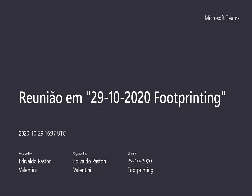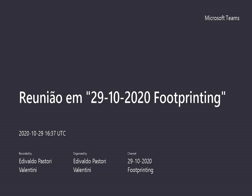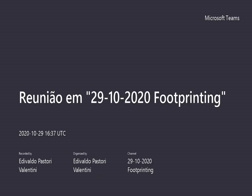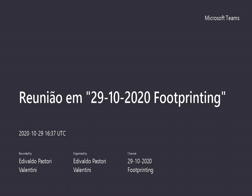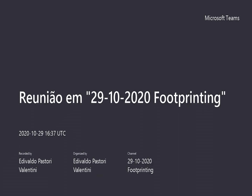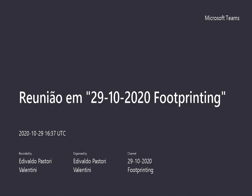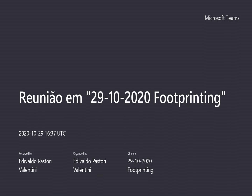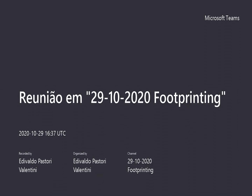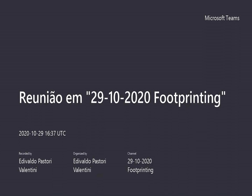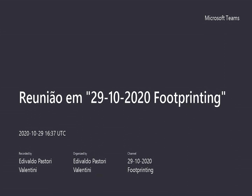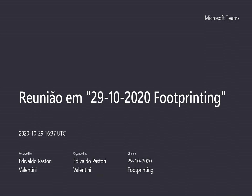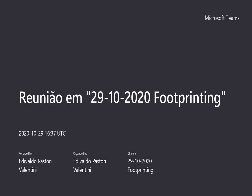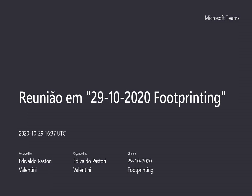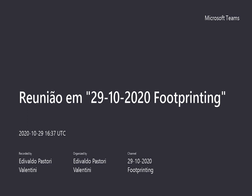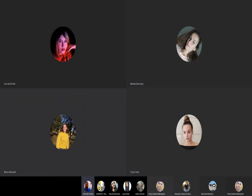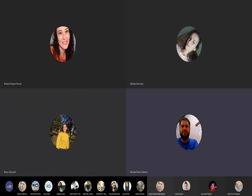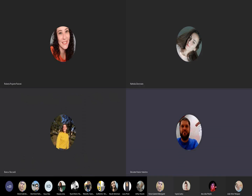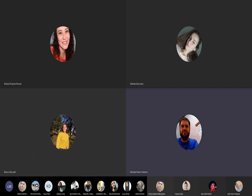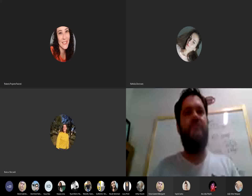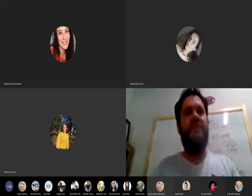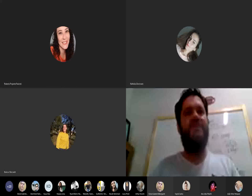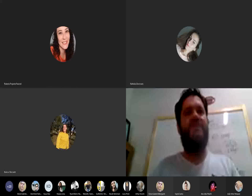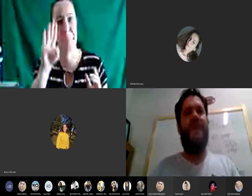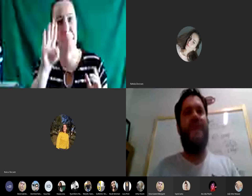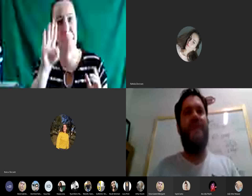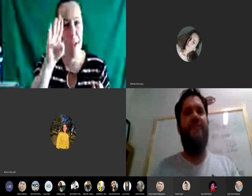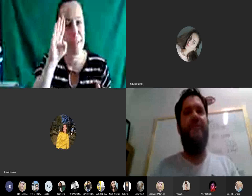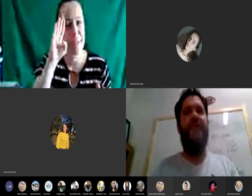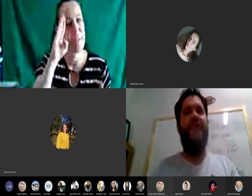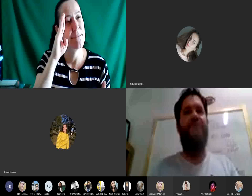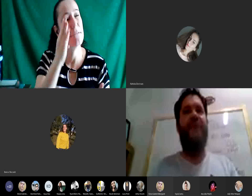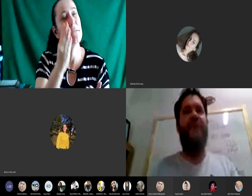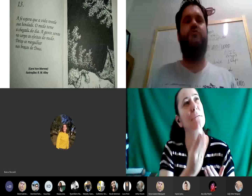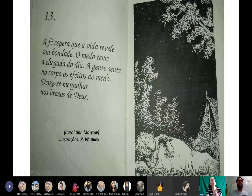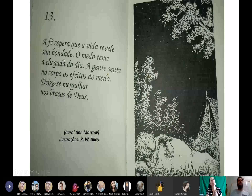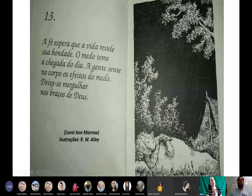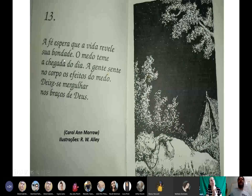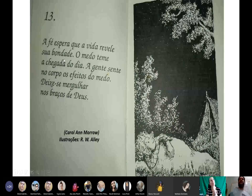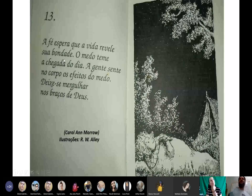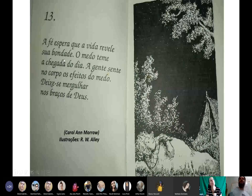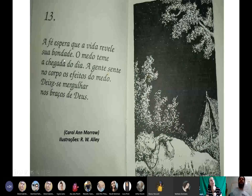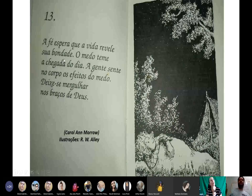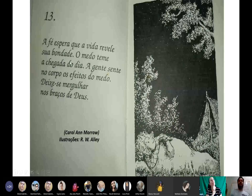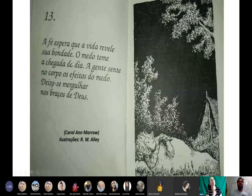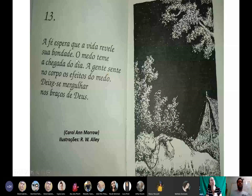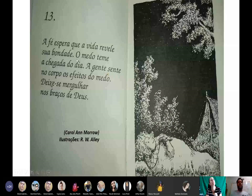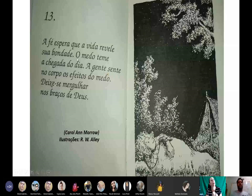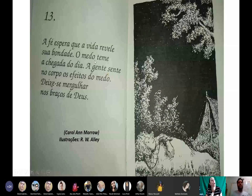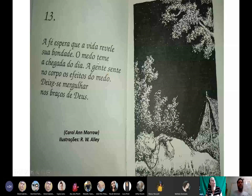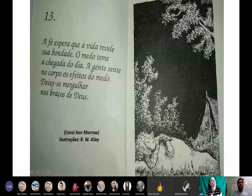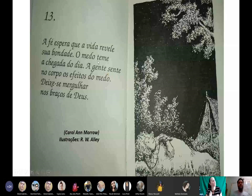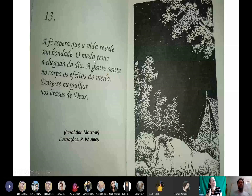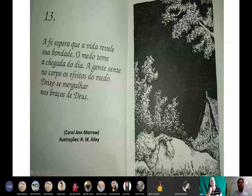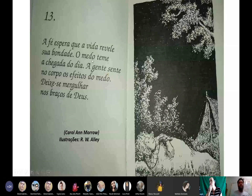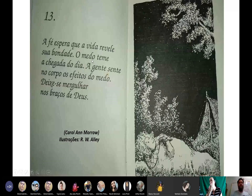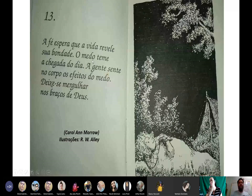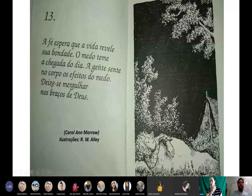muito bonita. A fé espera que a vida revele sua bondade. O